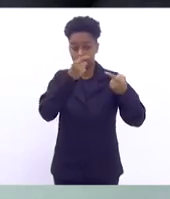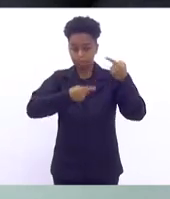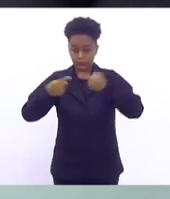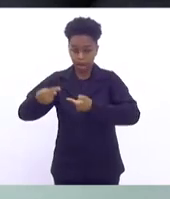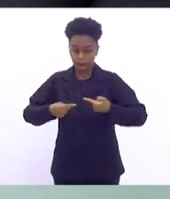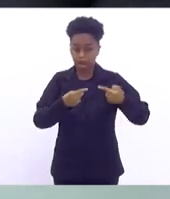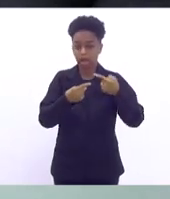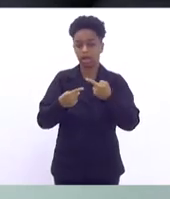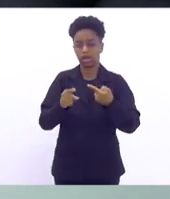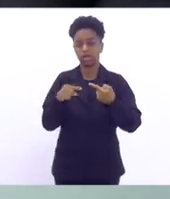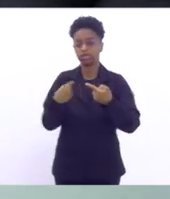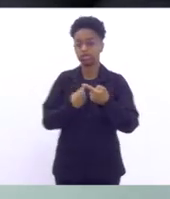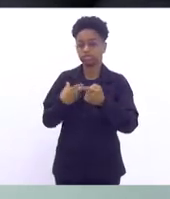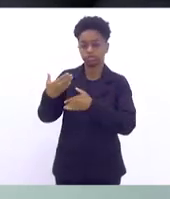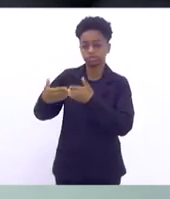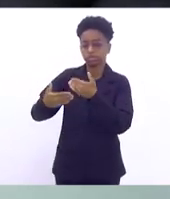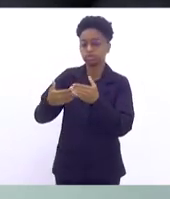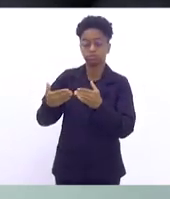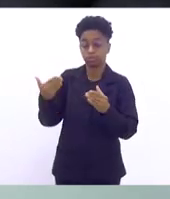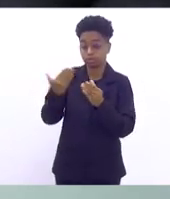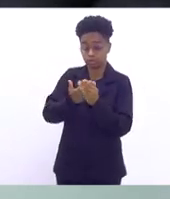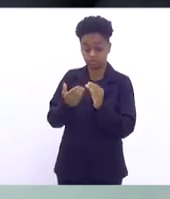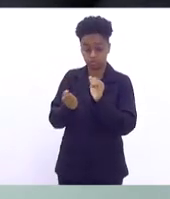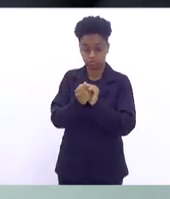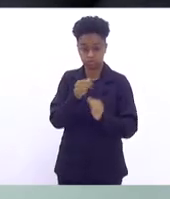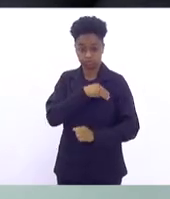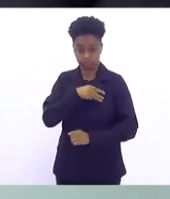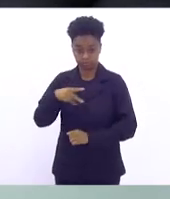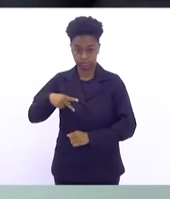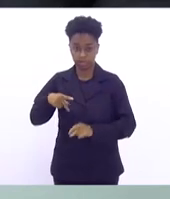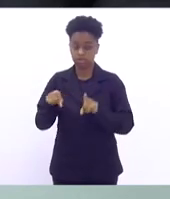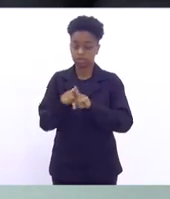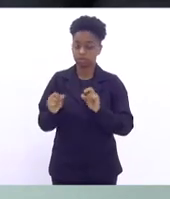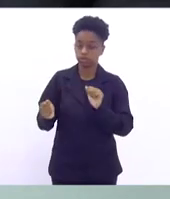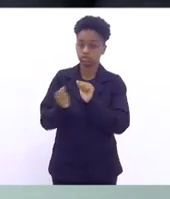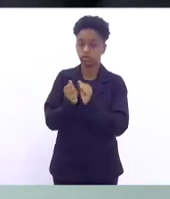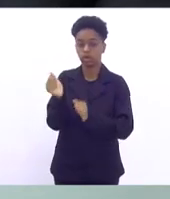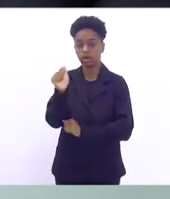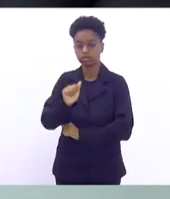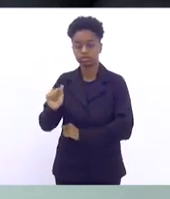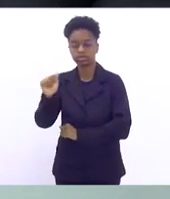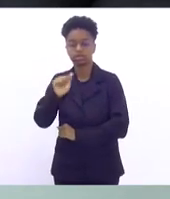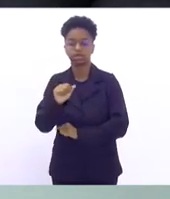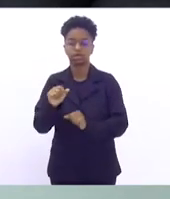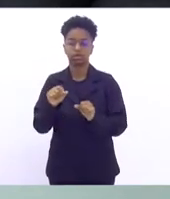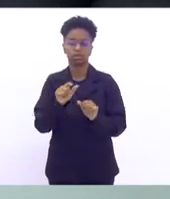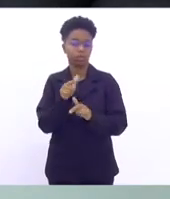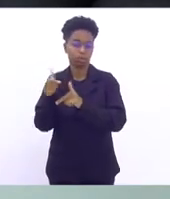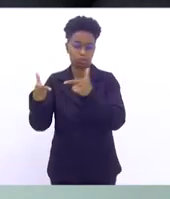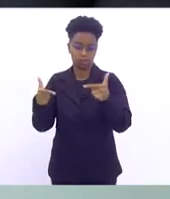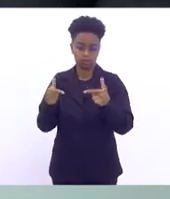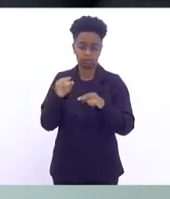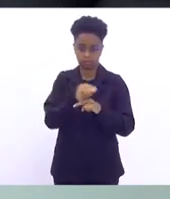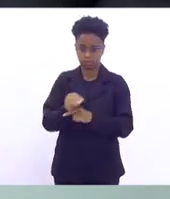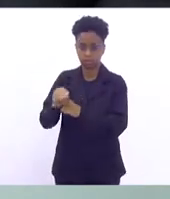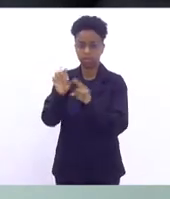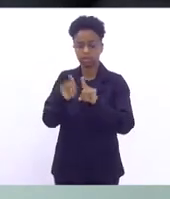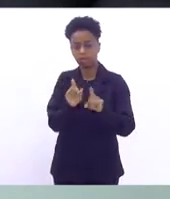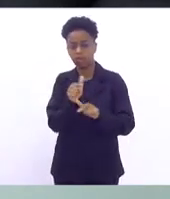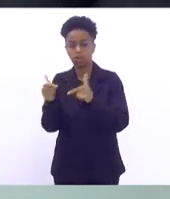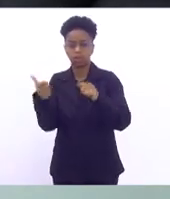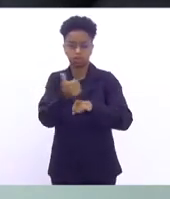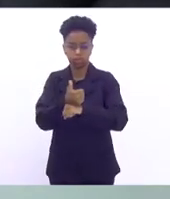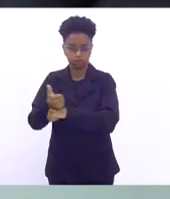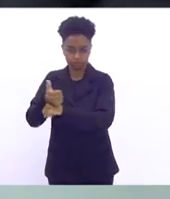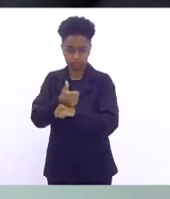um processo que a gente tem feito junto com o Ministério Público junto com Associação de cuidadores conselhos profissionais e que também estão